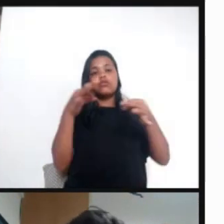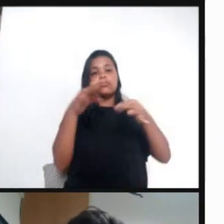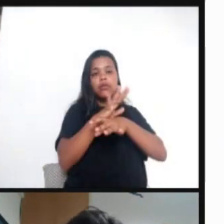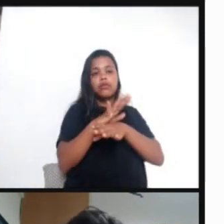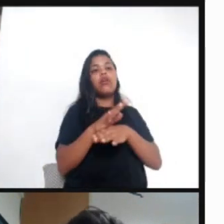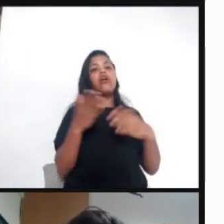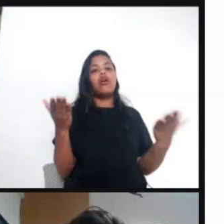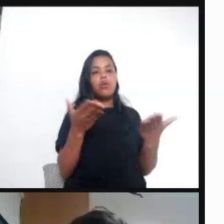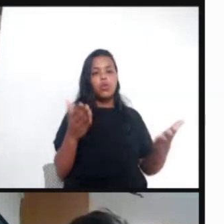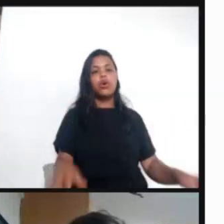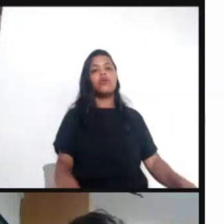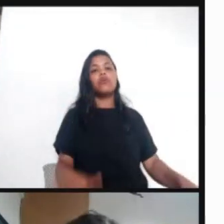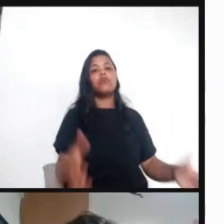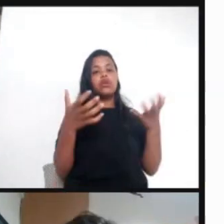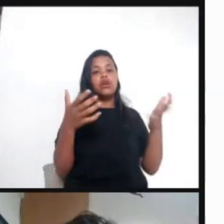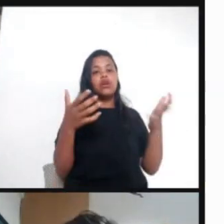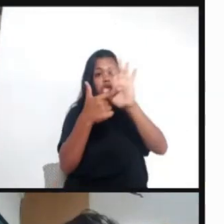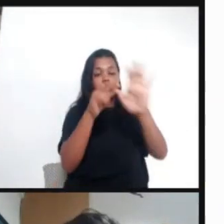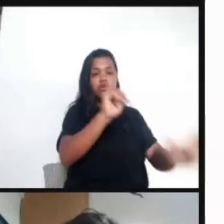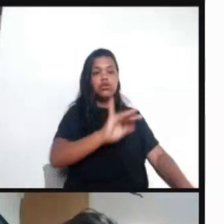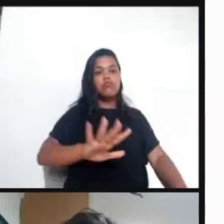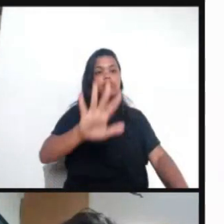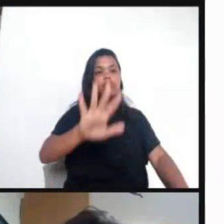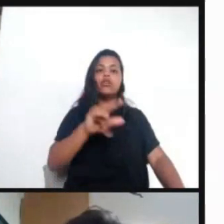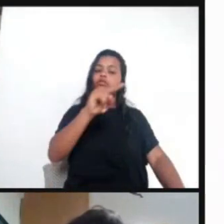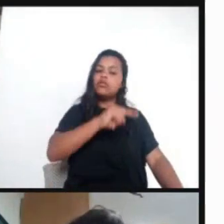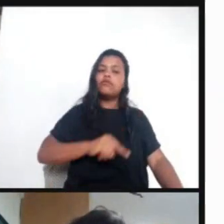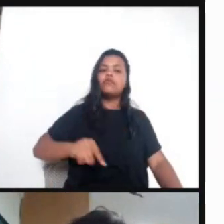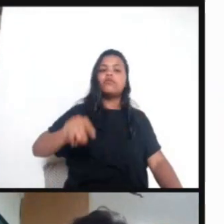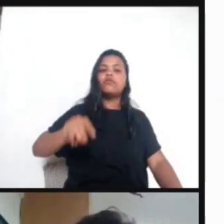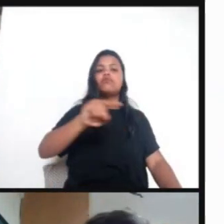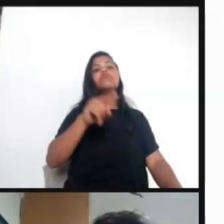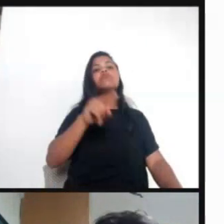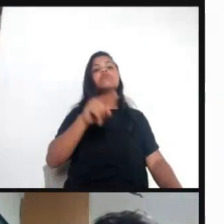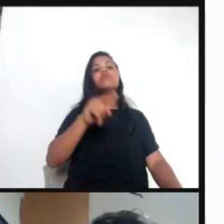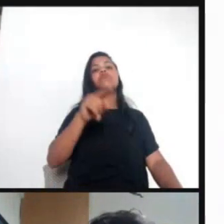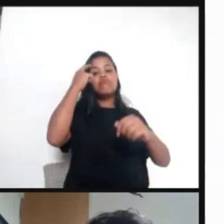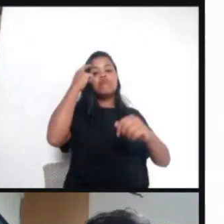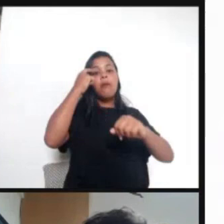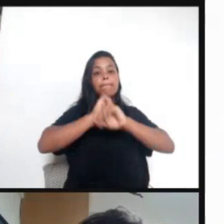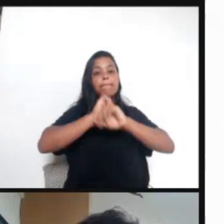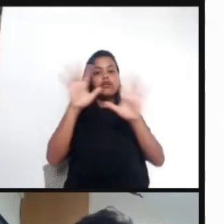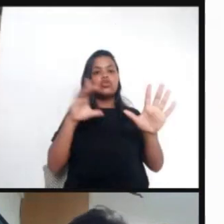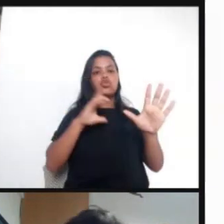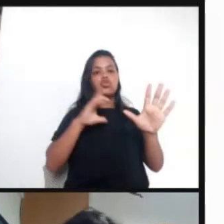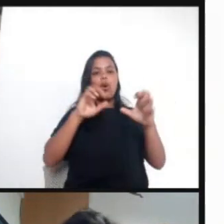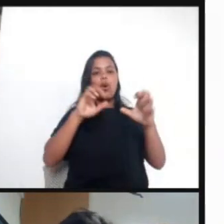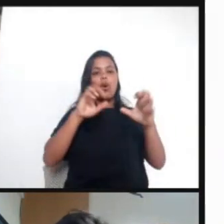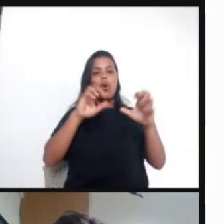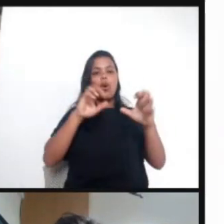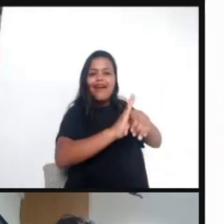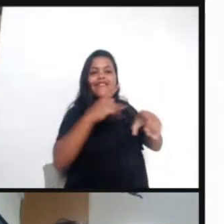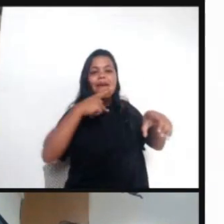trazer aqui, para que a gente abra um pouco mais a cabeça, o mito da caverna de Platão, né? Então, é uma